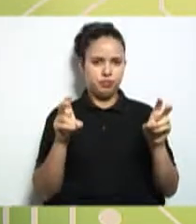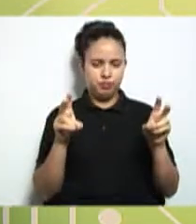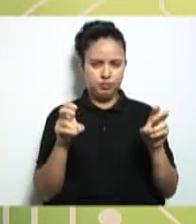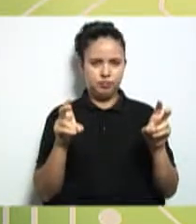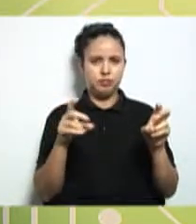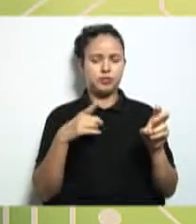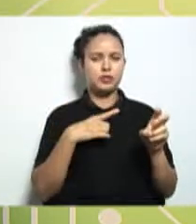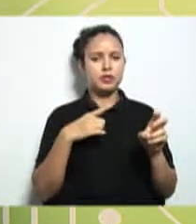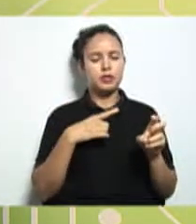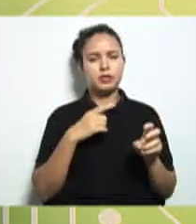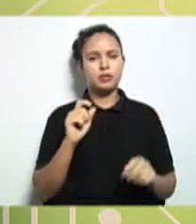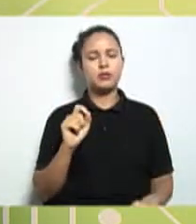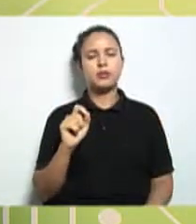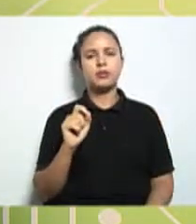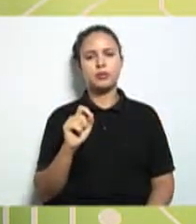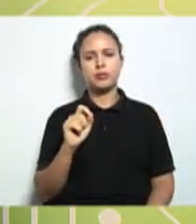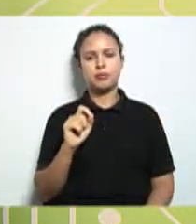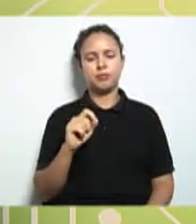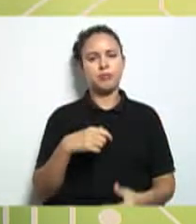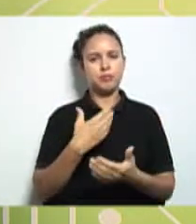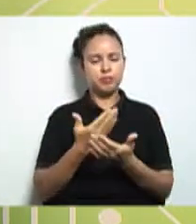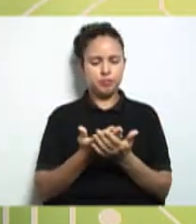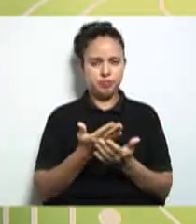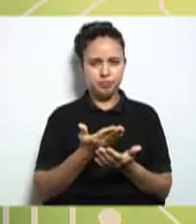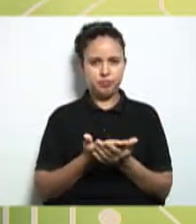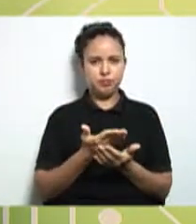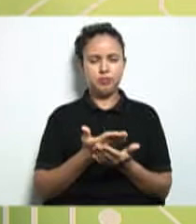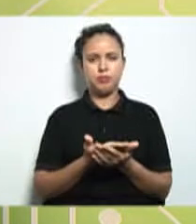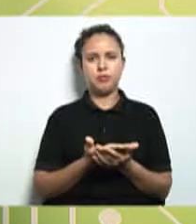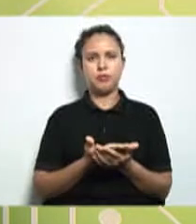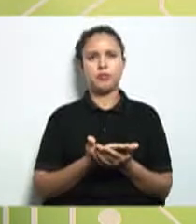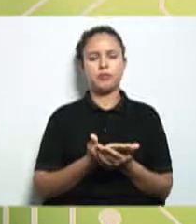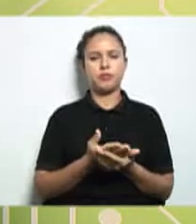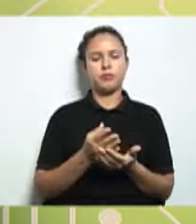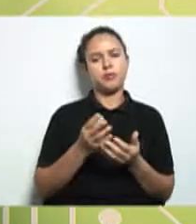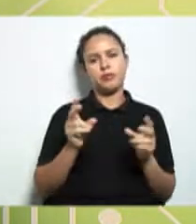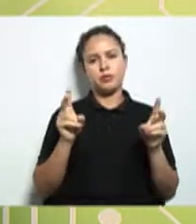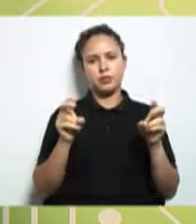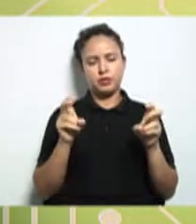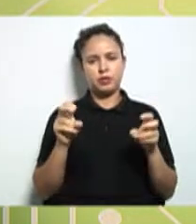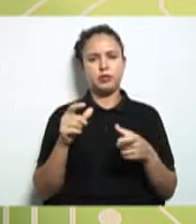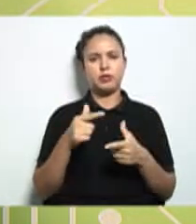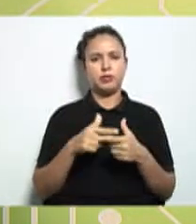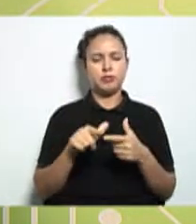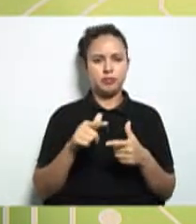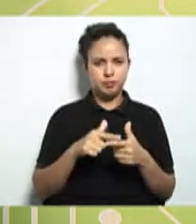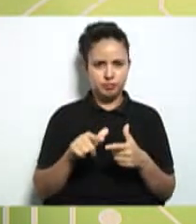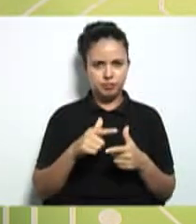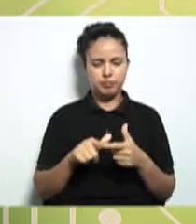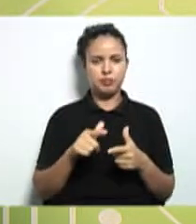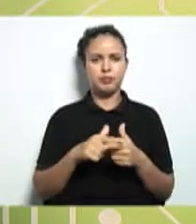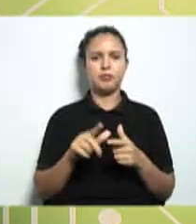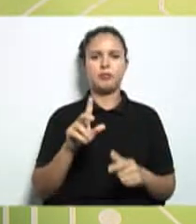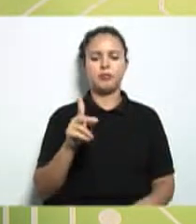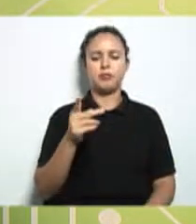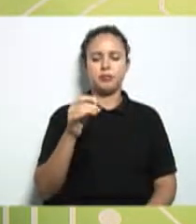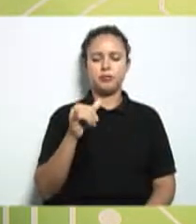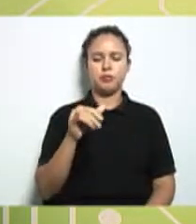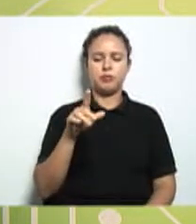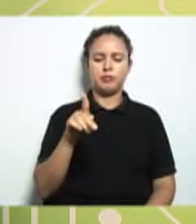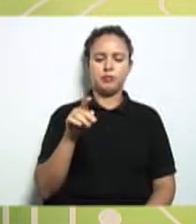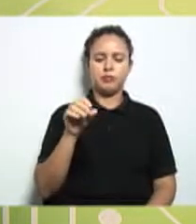temos visto isso durante toda a aula, que é o tema, o problema, as hipóteses